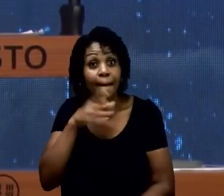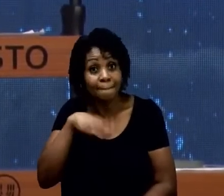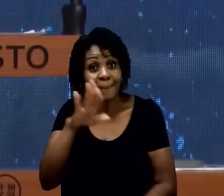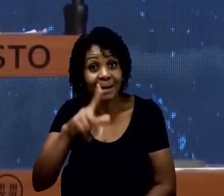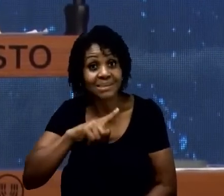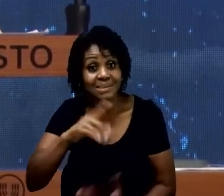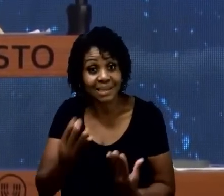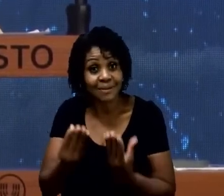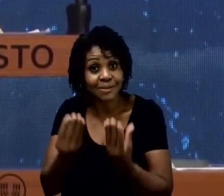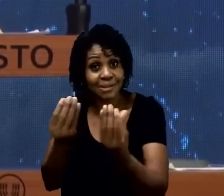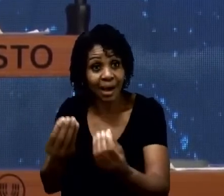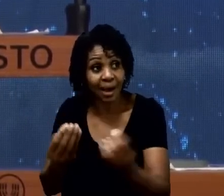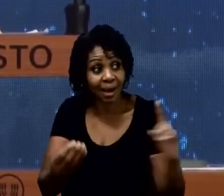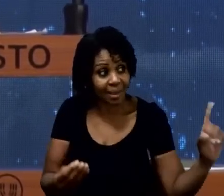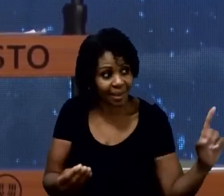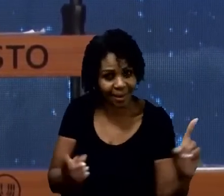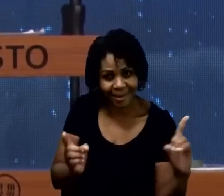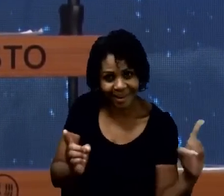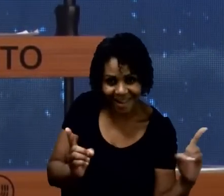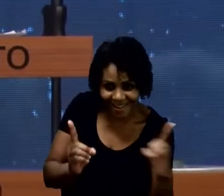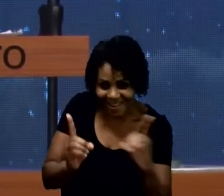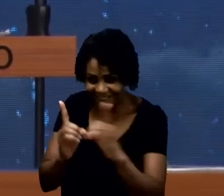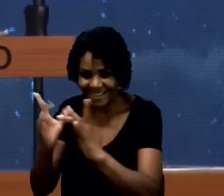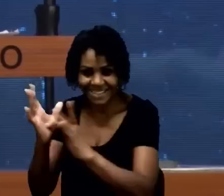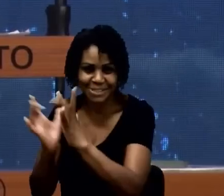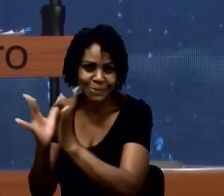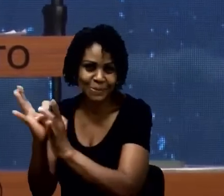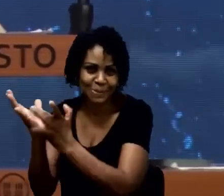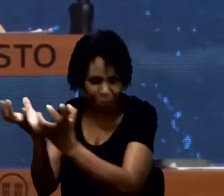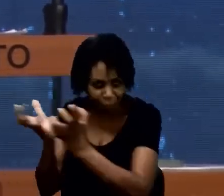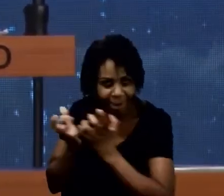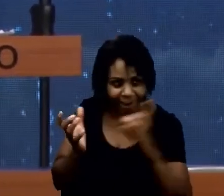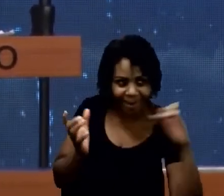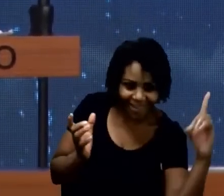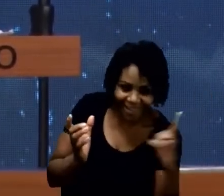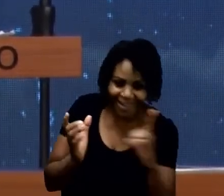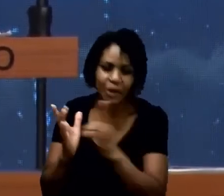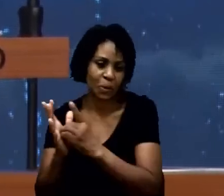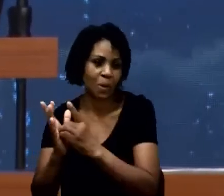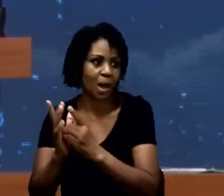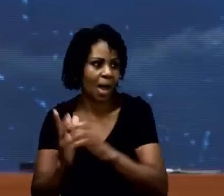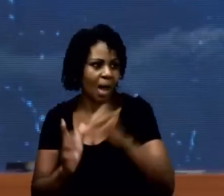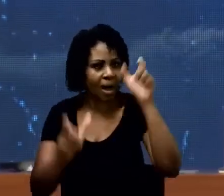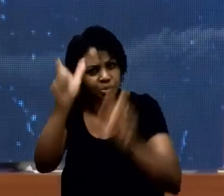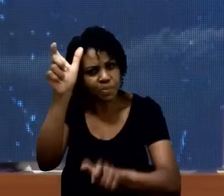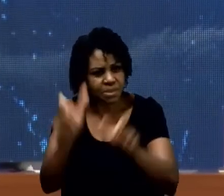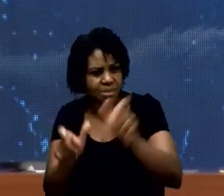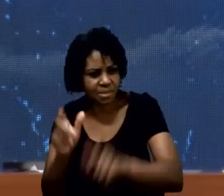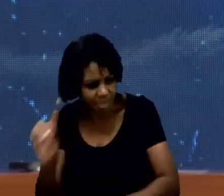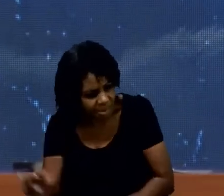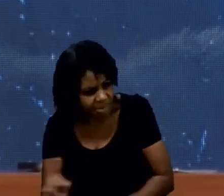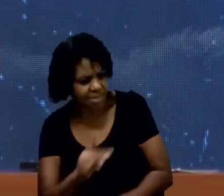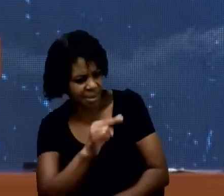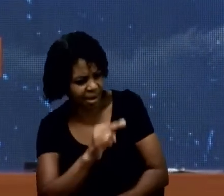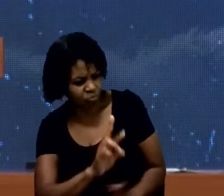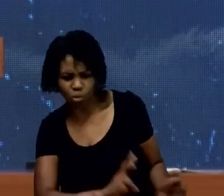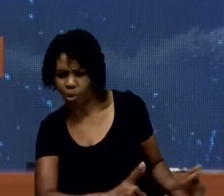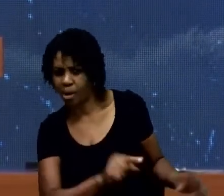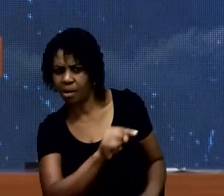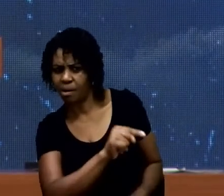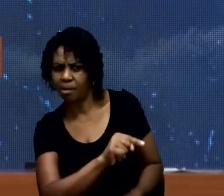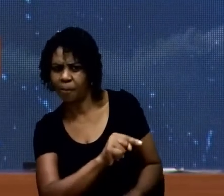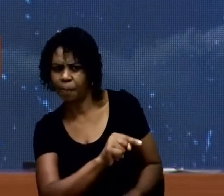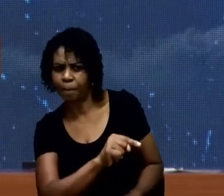dar. E aquele homem ficou grudado. Eu quero mais. Eu quero mais. As pessoas olharam para ele. E viram que ele estava diferente.